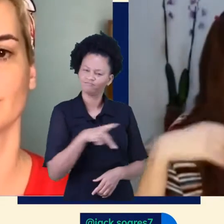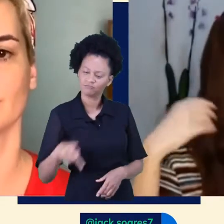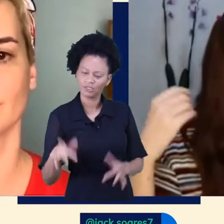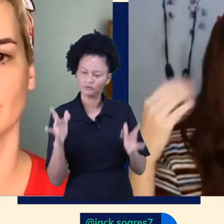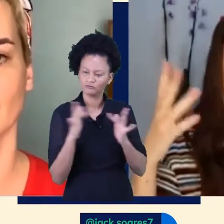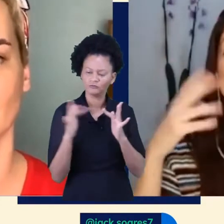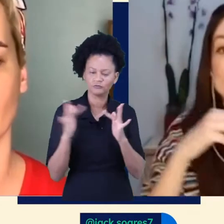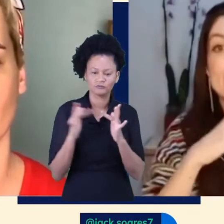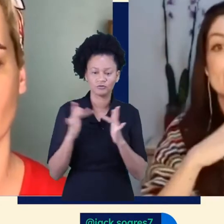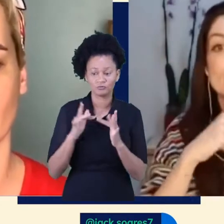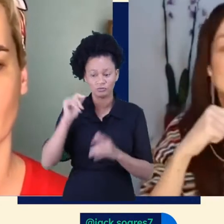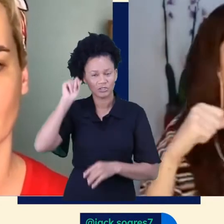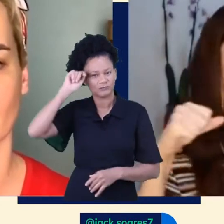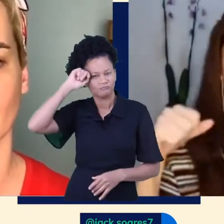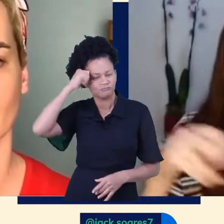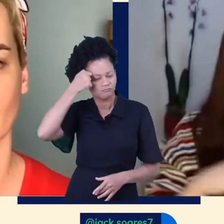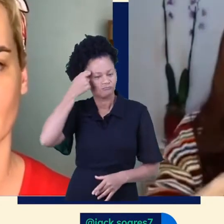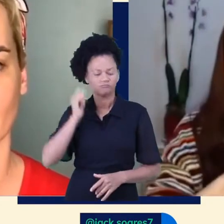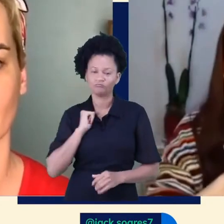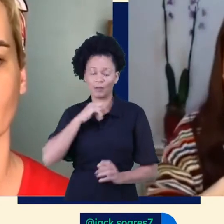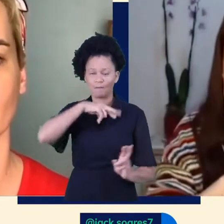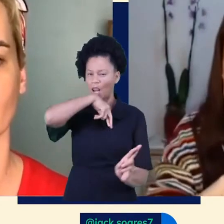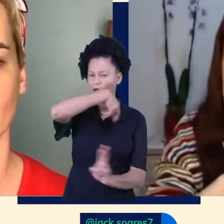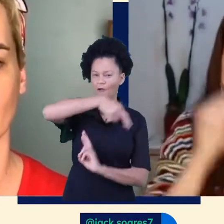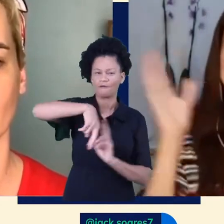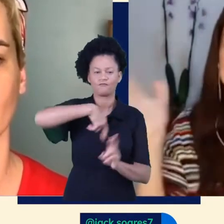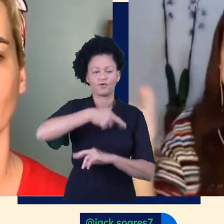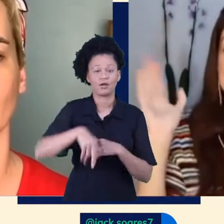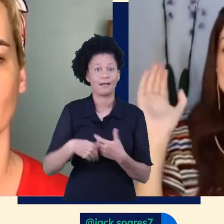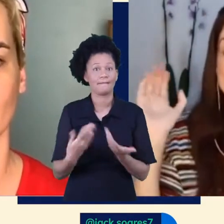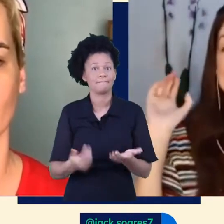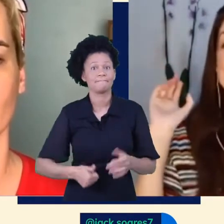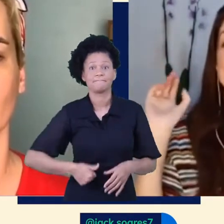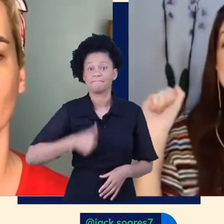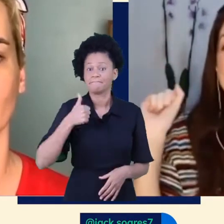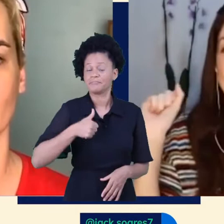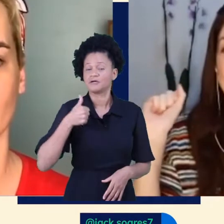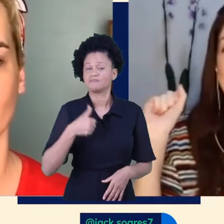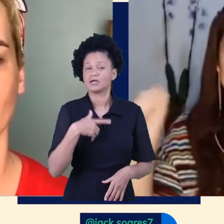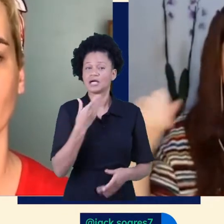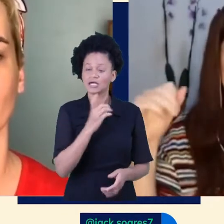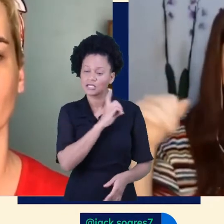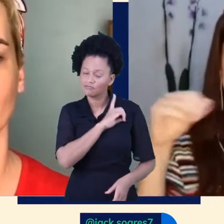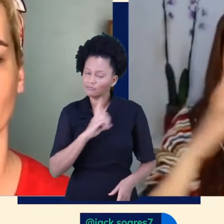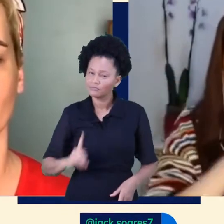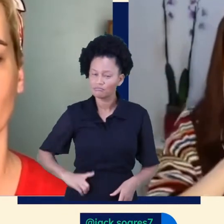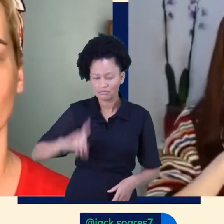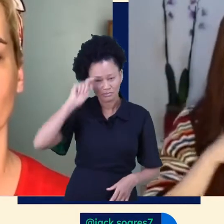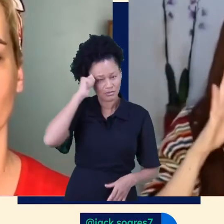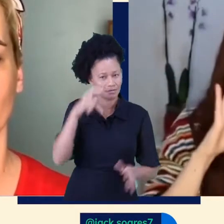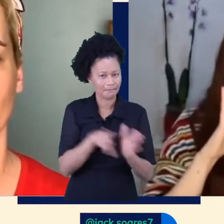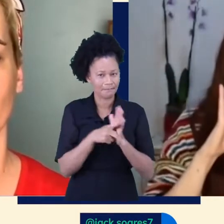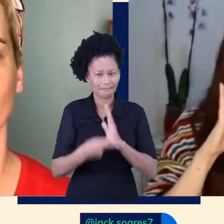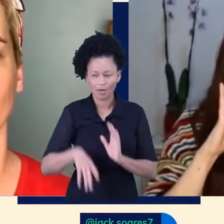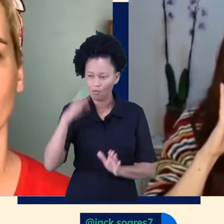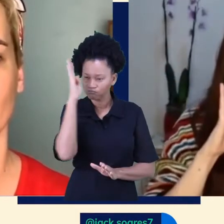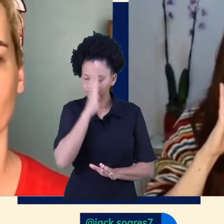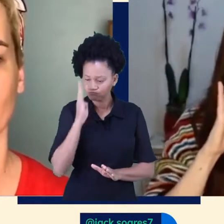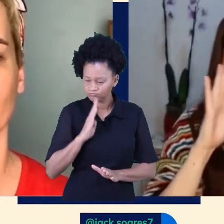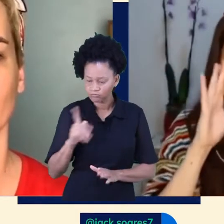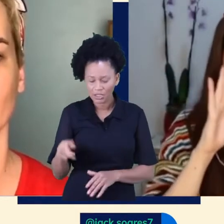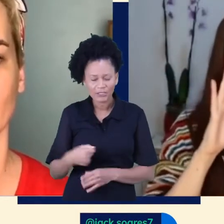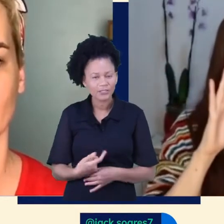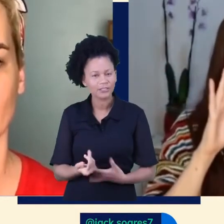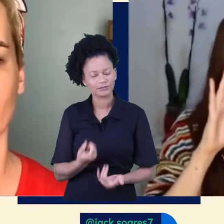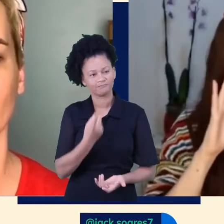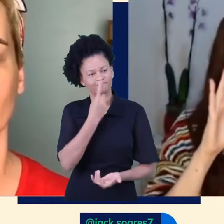que revolucionaram, a primeira deputada negra aqui do Brasil. Você está contando essas histórias para ela? Ela está se identificando e falando, nossa, caramba, olha